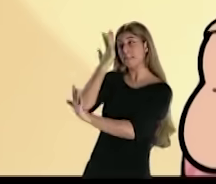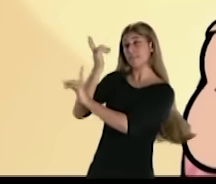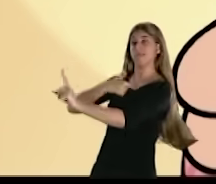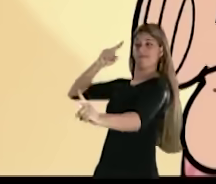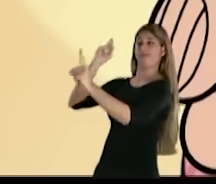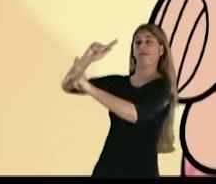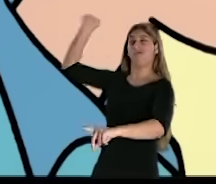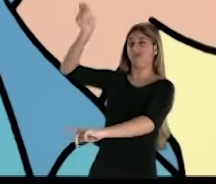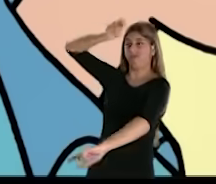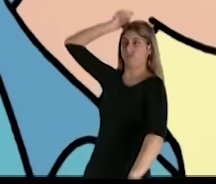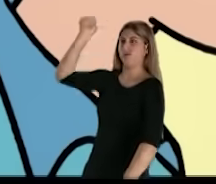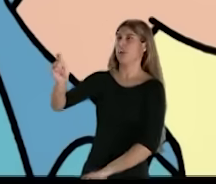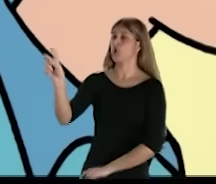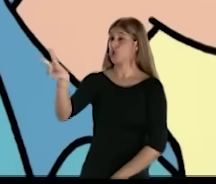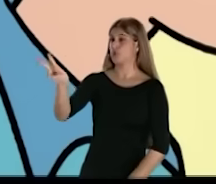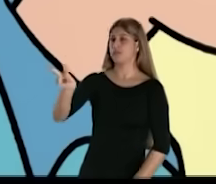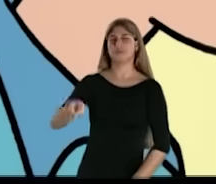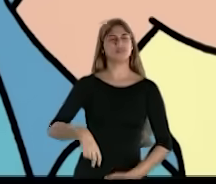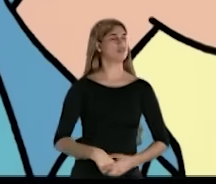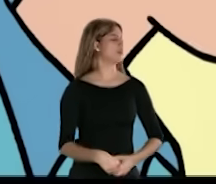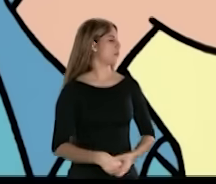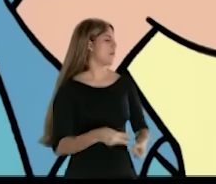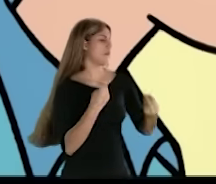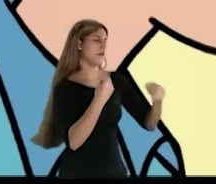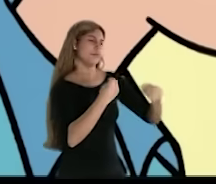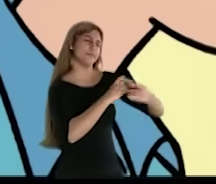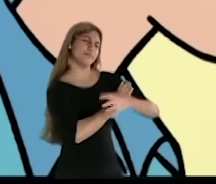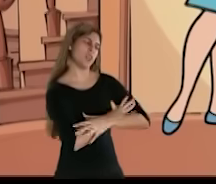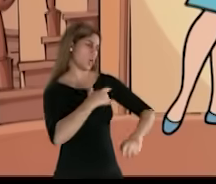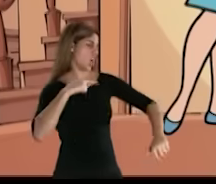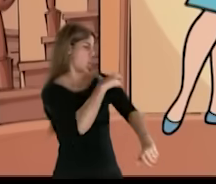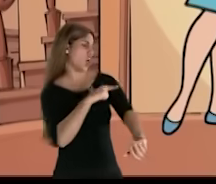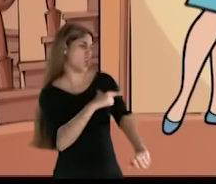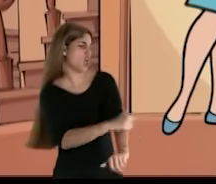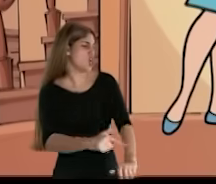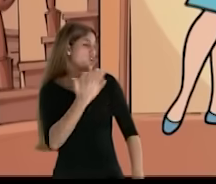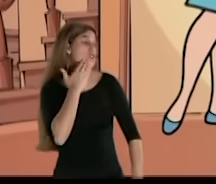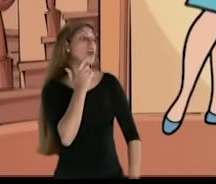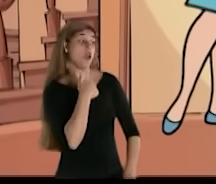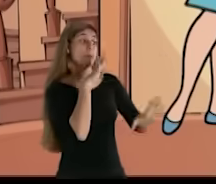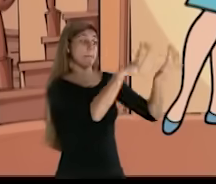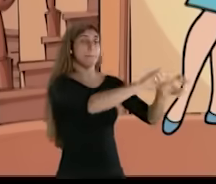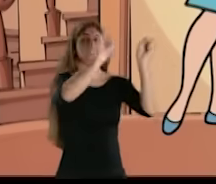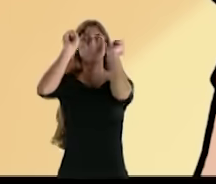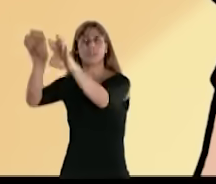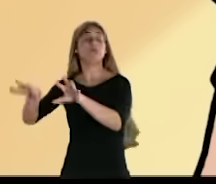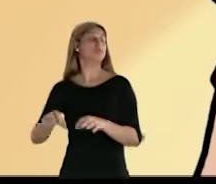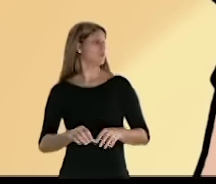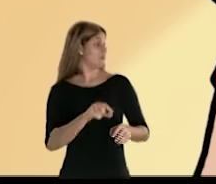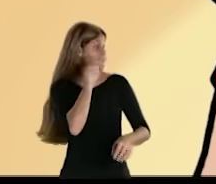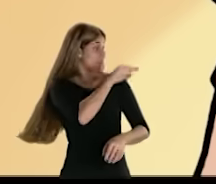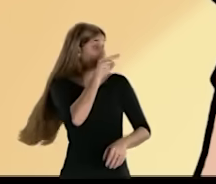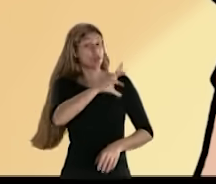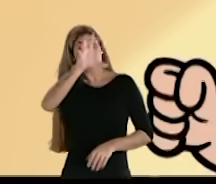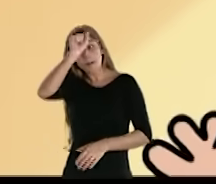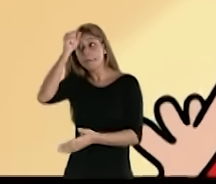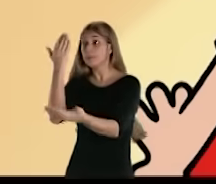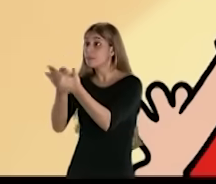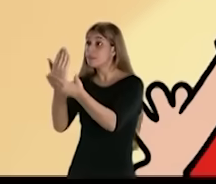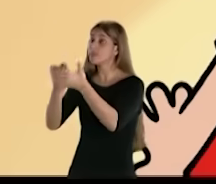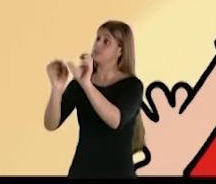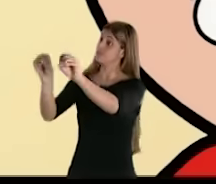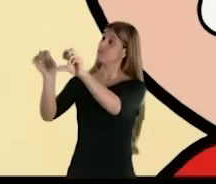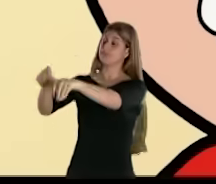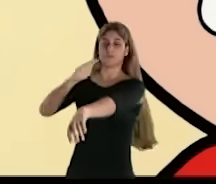mesmo eu acerto os dois. Sabe, Mônica, eu estive pensando e acho que vou colocá-la numa escola de boas